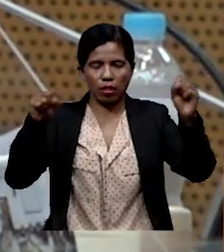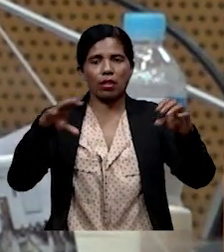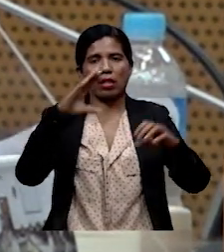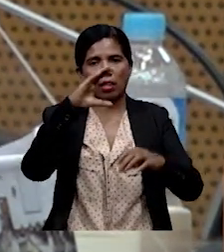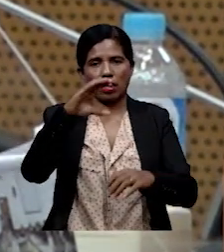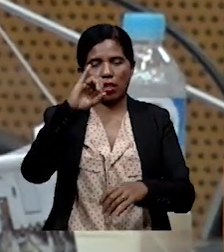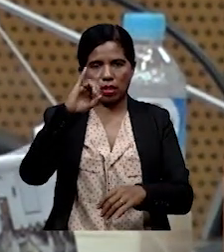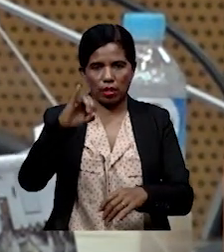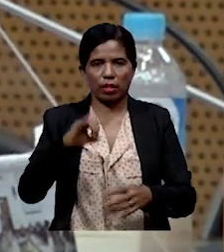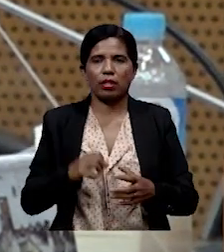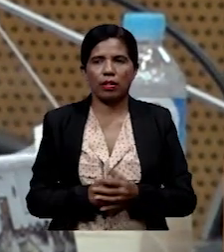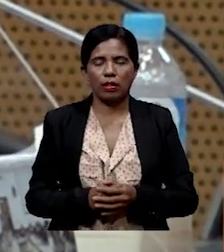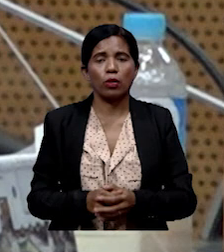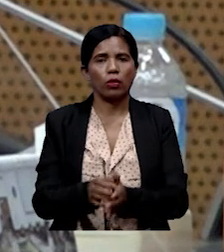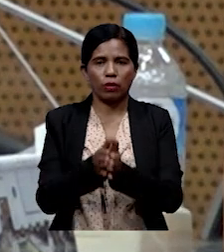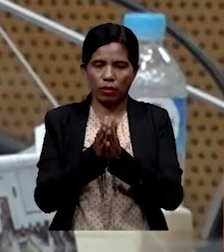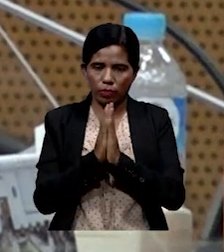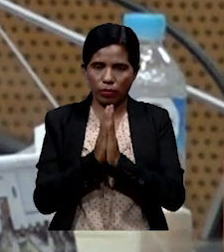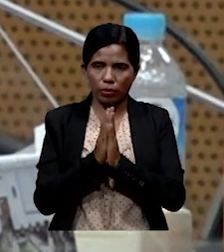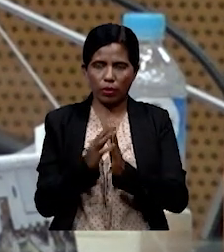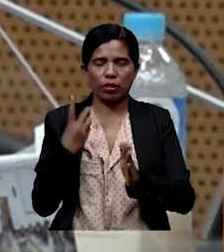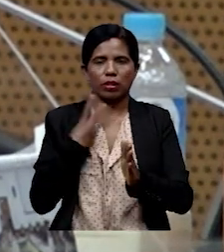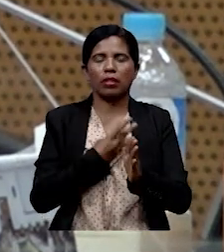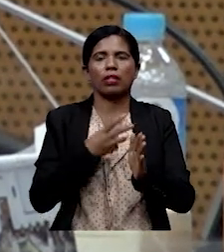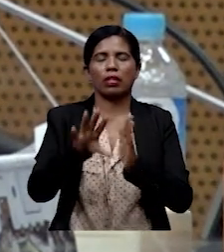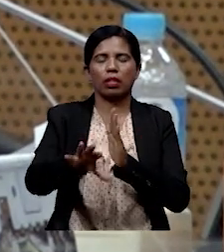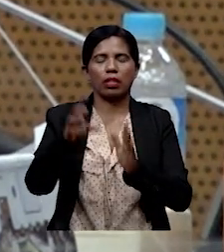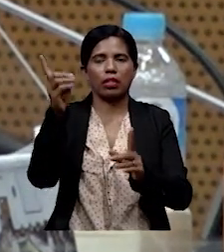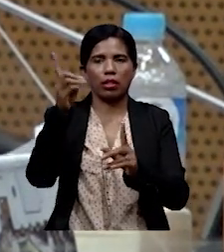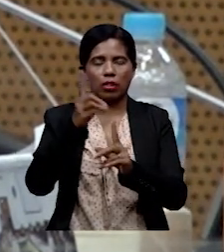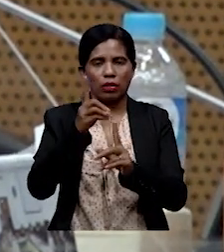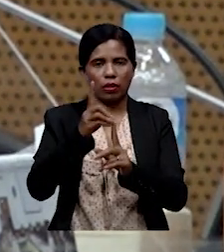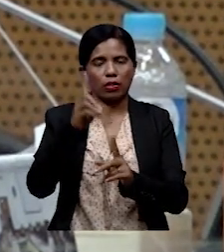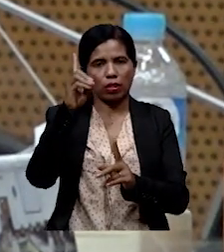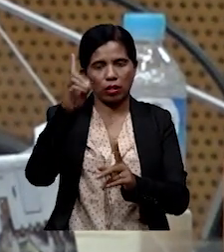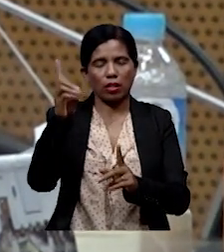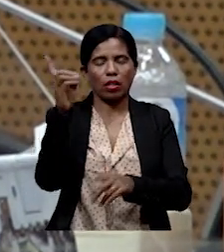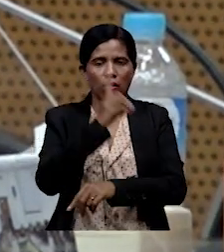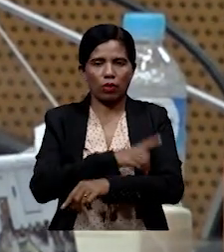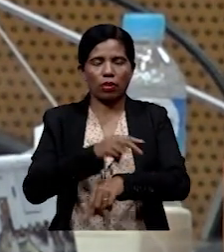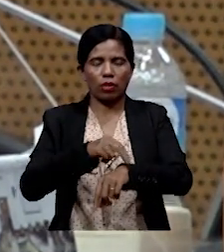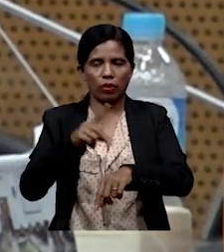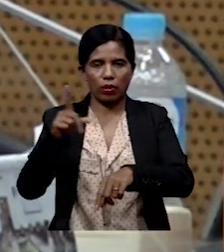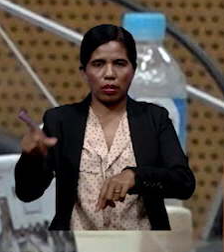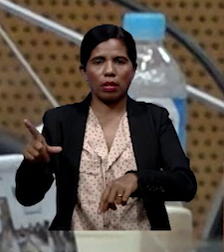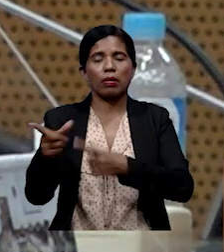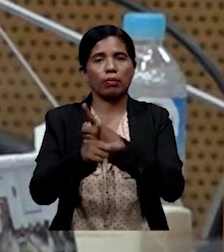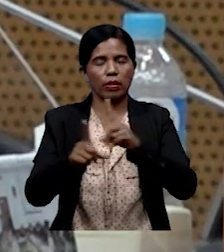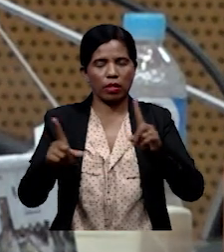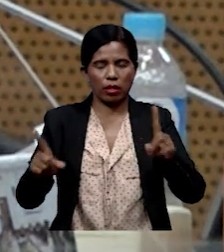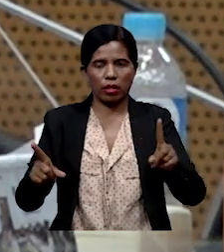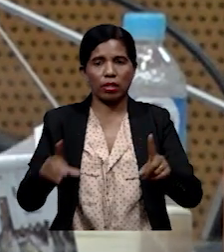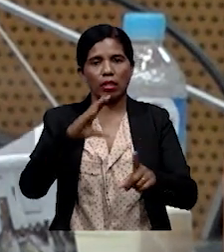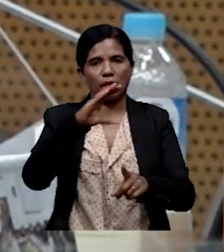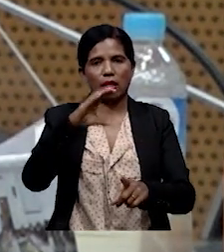imprensa husu atu itahili lorong ida nudar lorong nacional ba liberdade de imprensa e